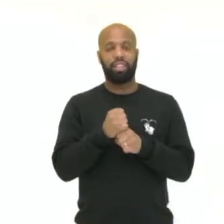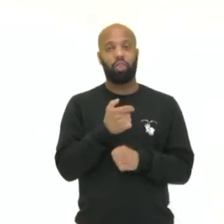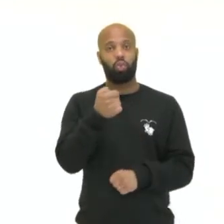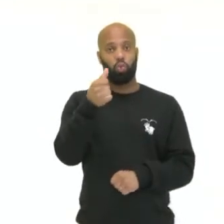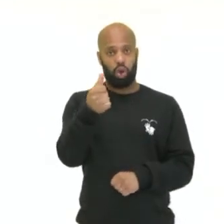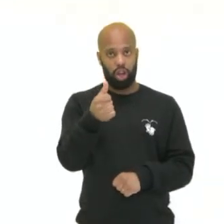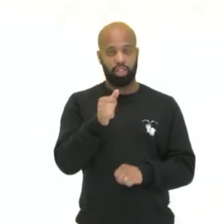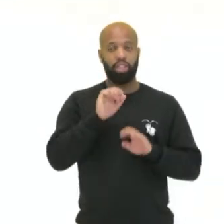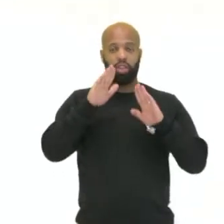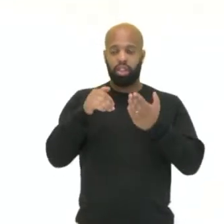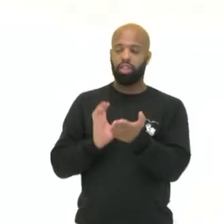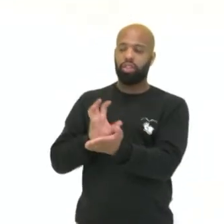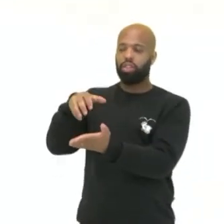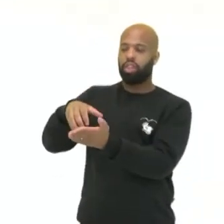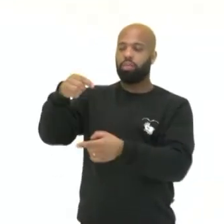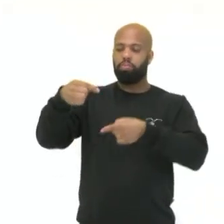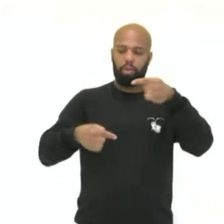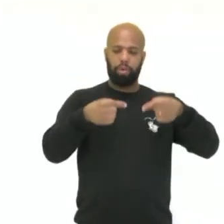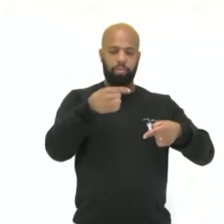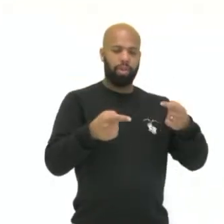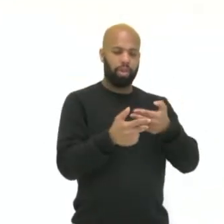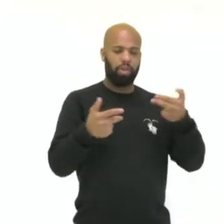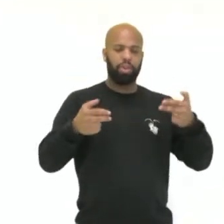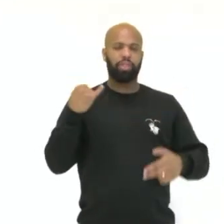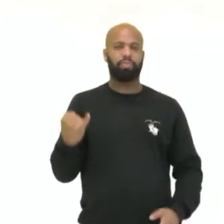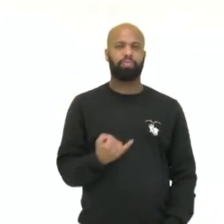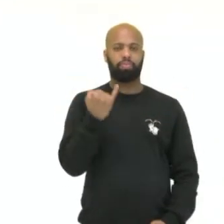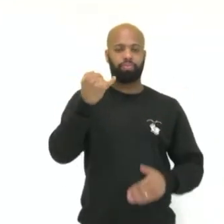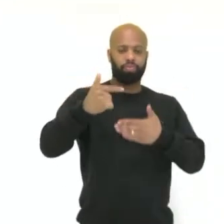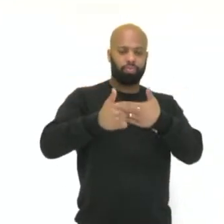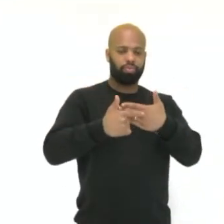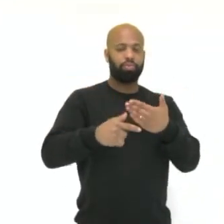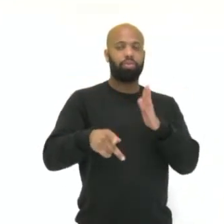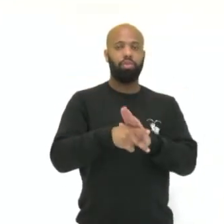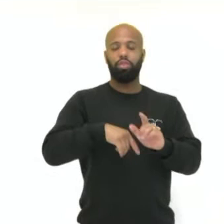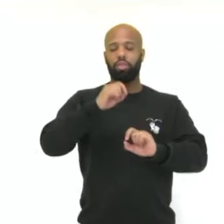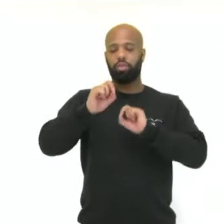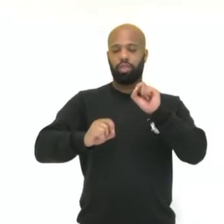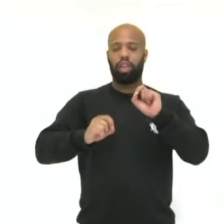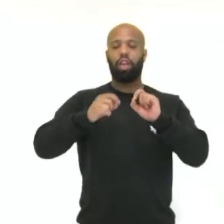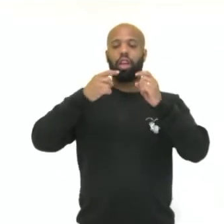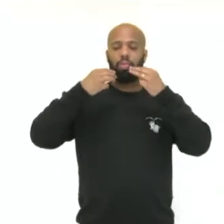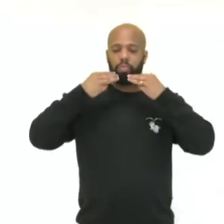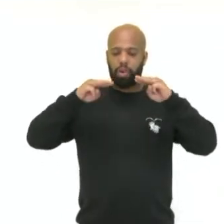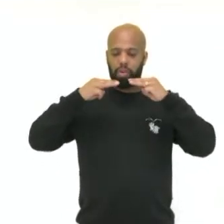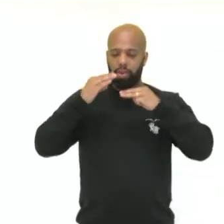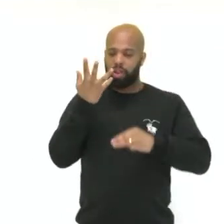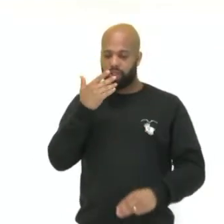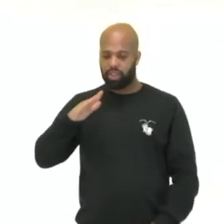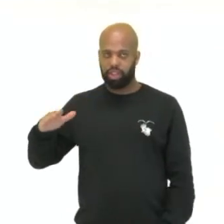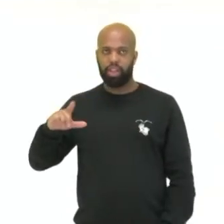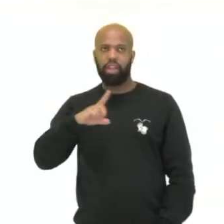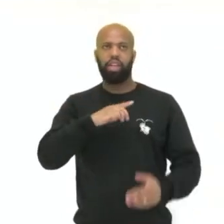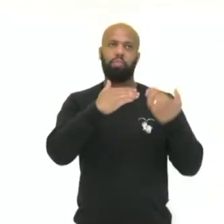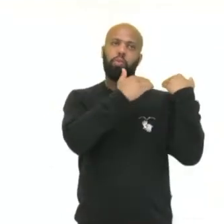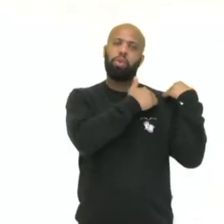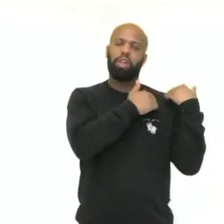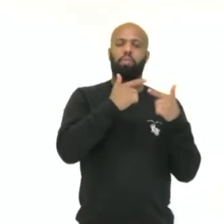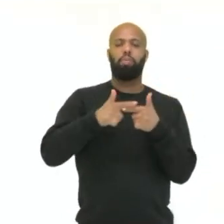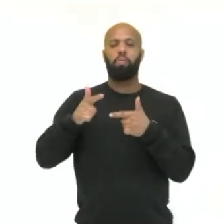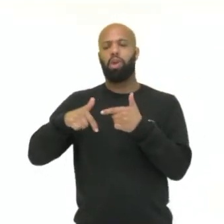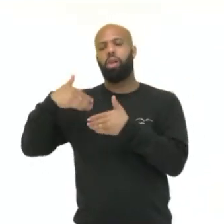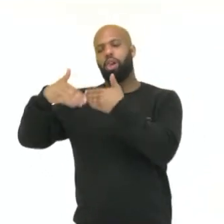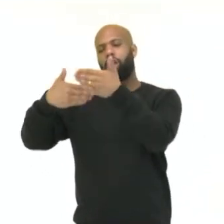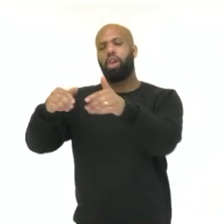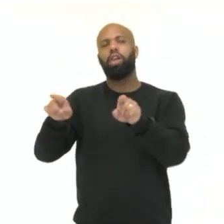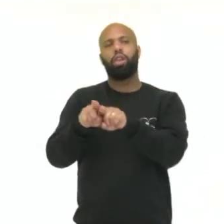tem discutido questões importantes a respeito do papel da publicidade infantil, como corresponsável por problemas a longo prazo e